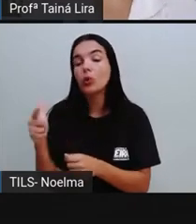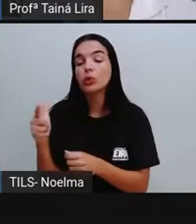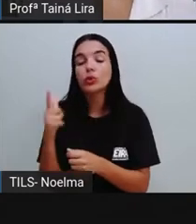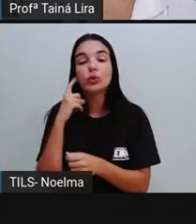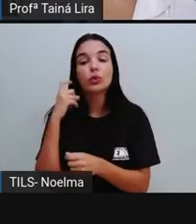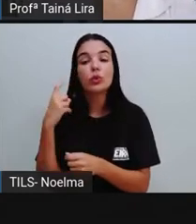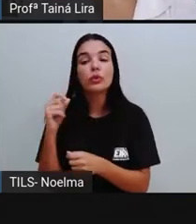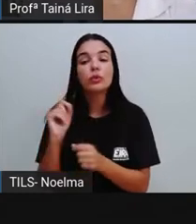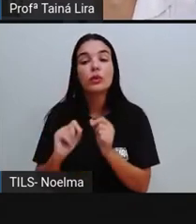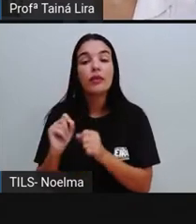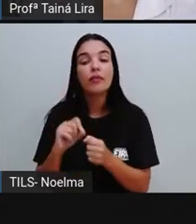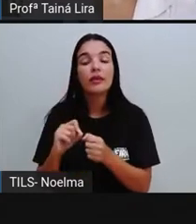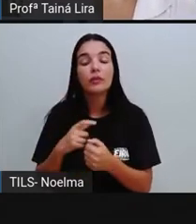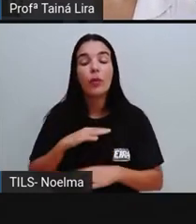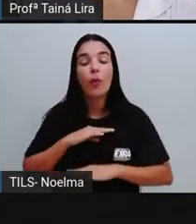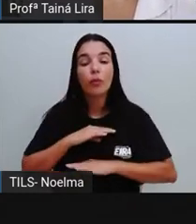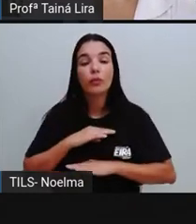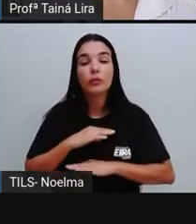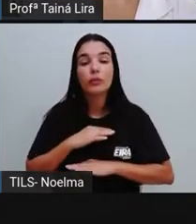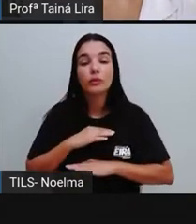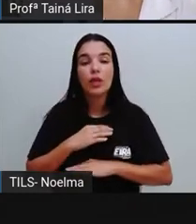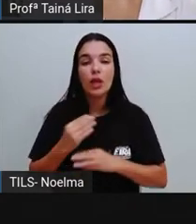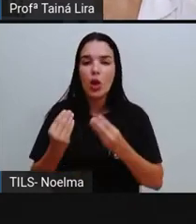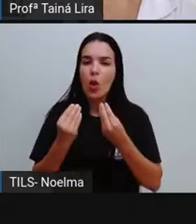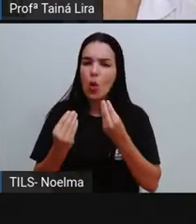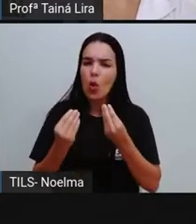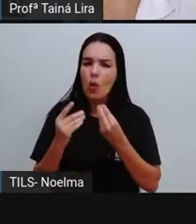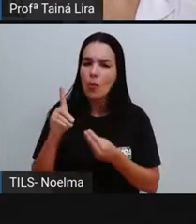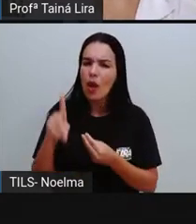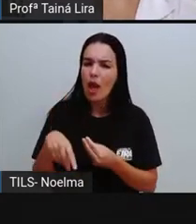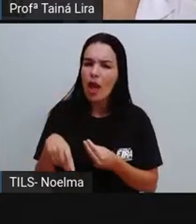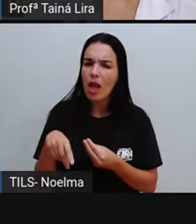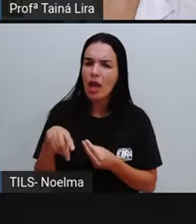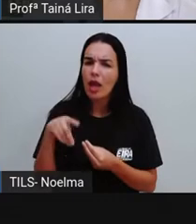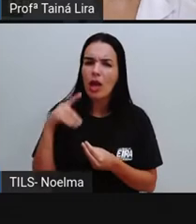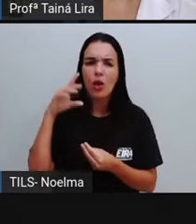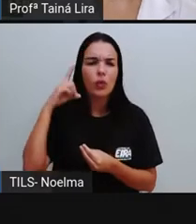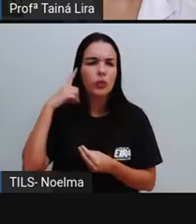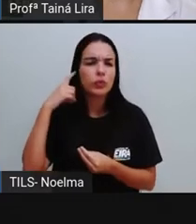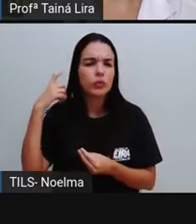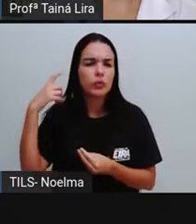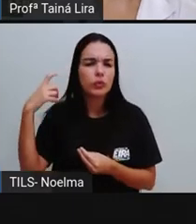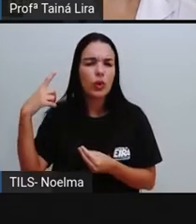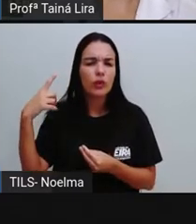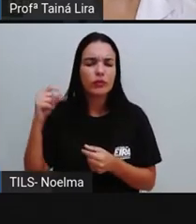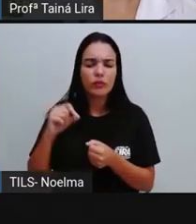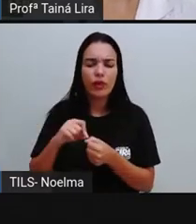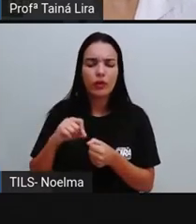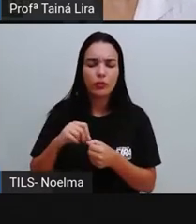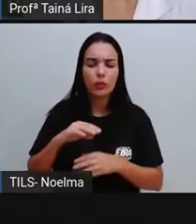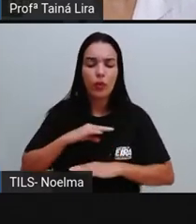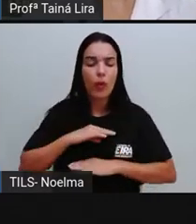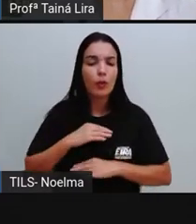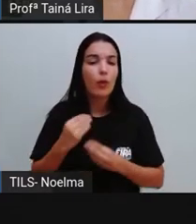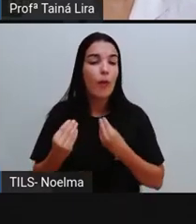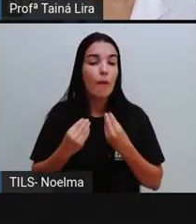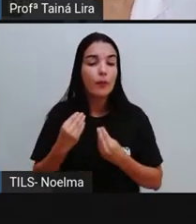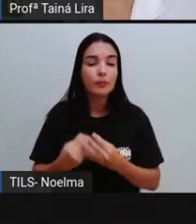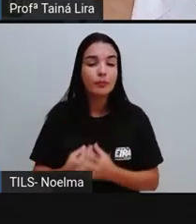produz? E como será que esses sons são produzidos aí pelo nosso corpo? E aí?